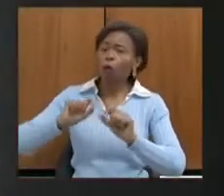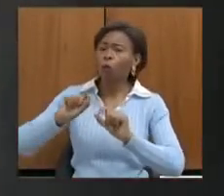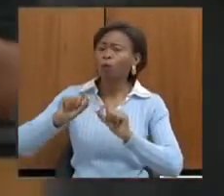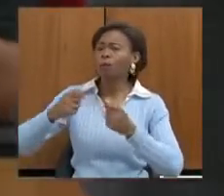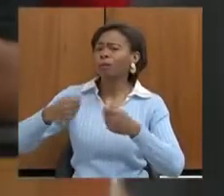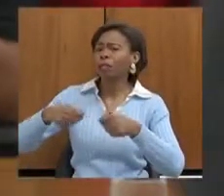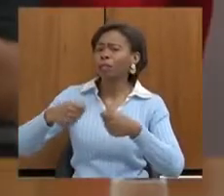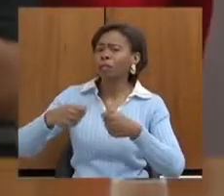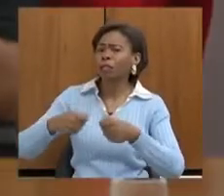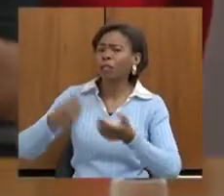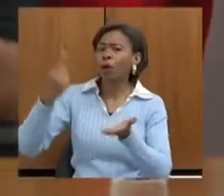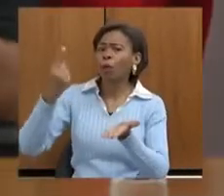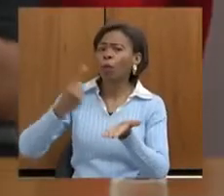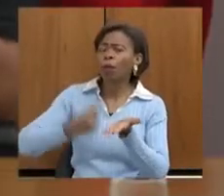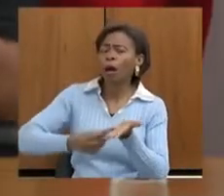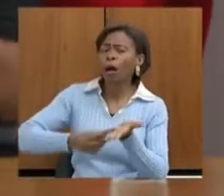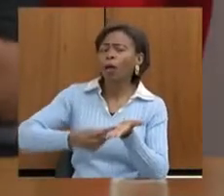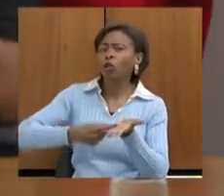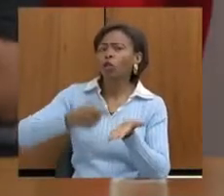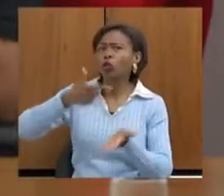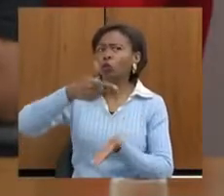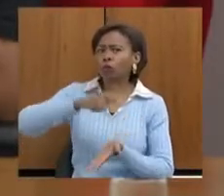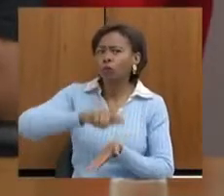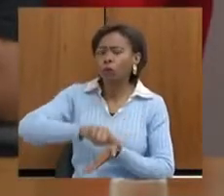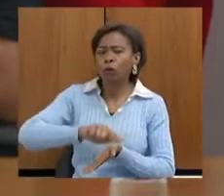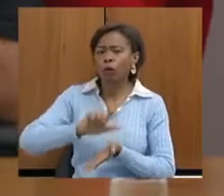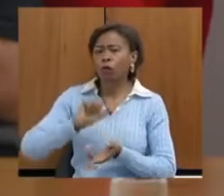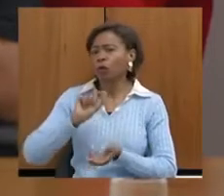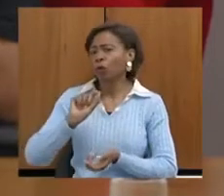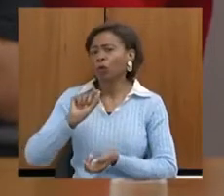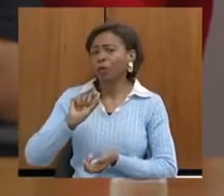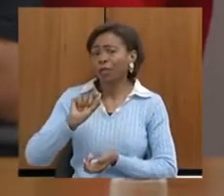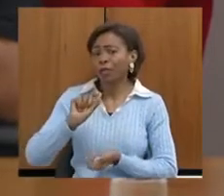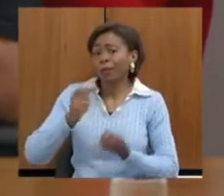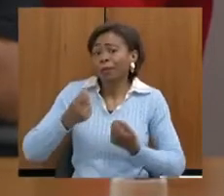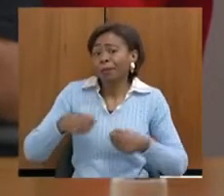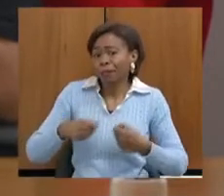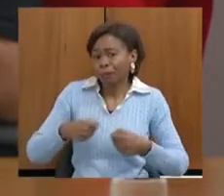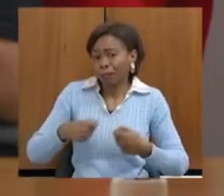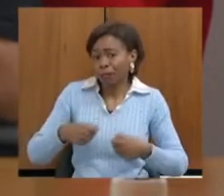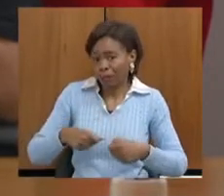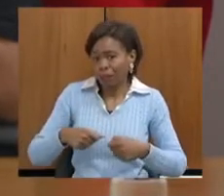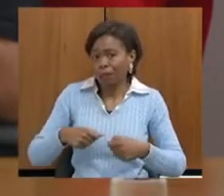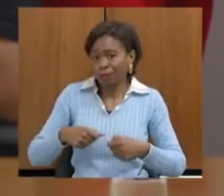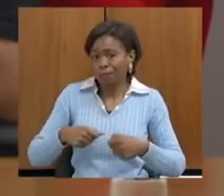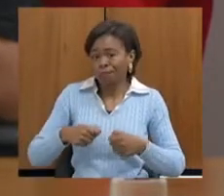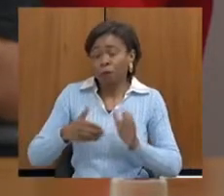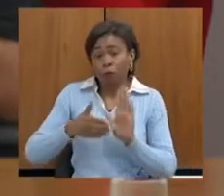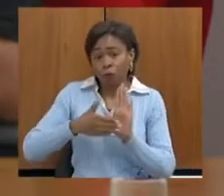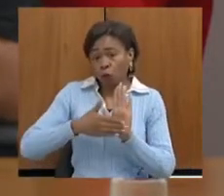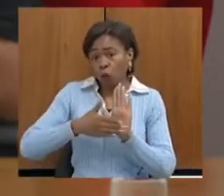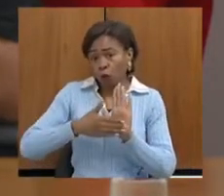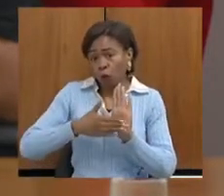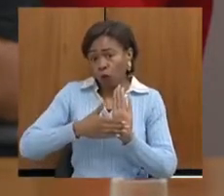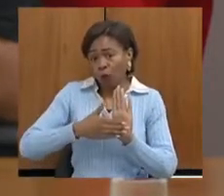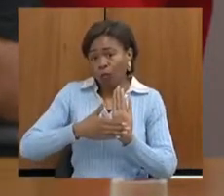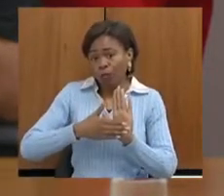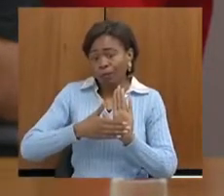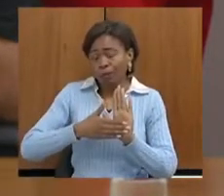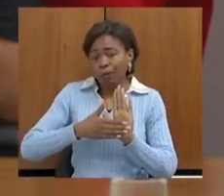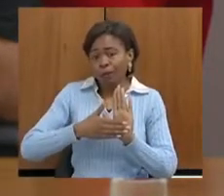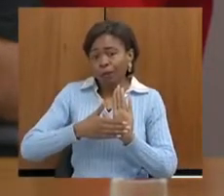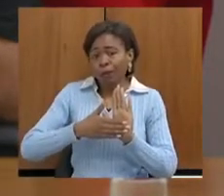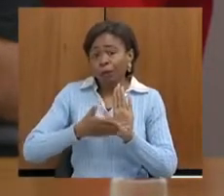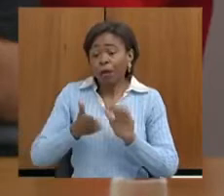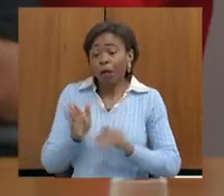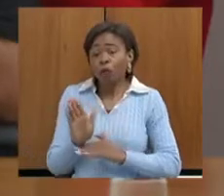e o que vale a pena ser feito de repactuação com os pressupostos necessários serem atingir